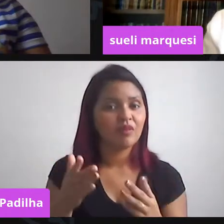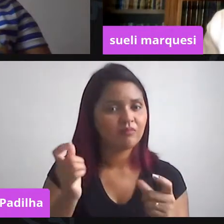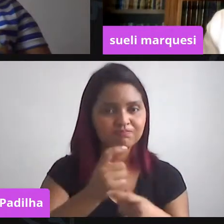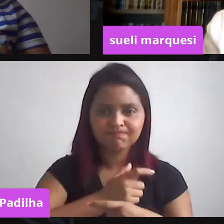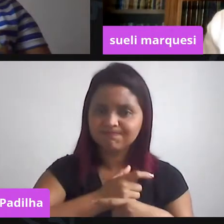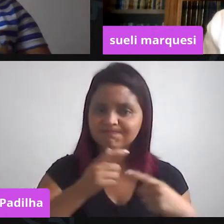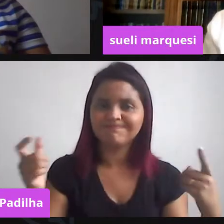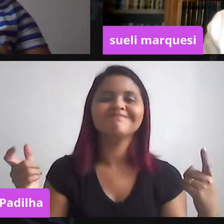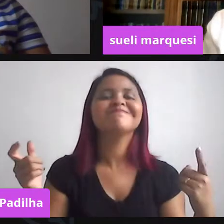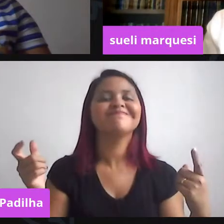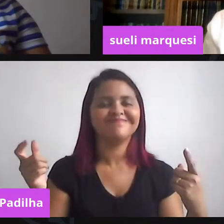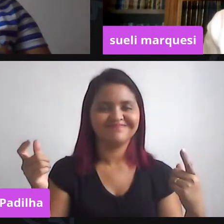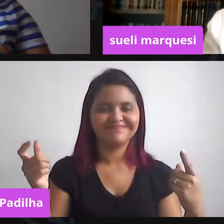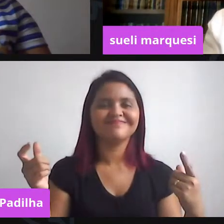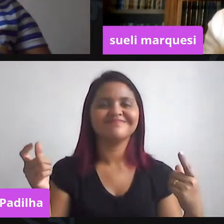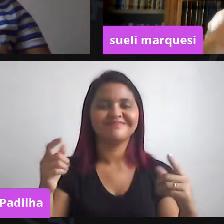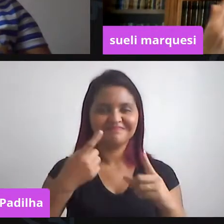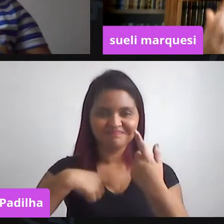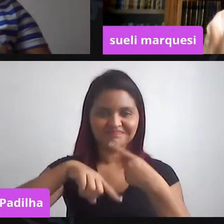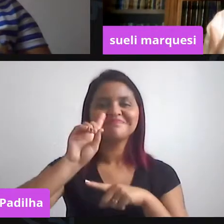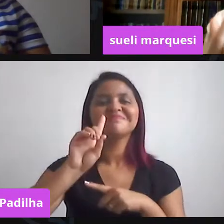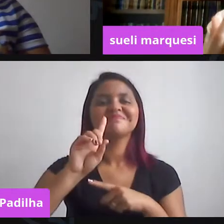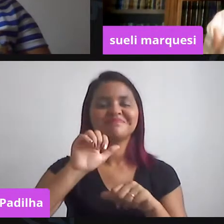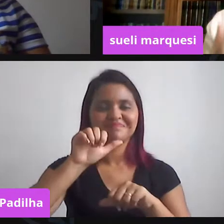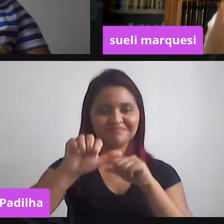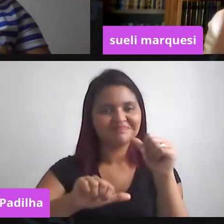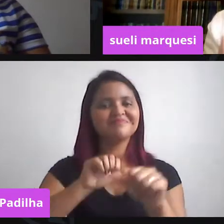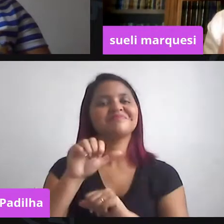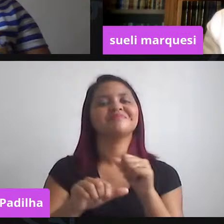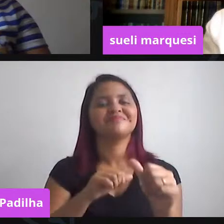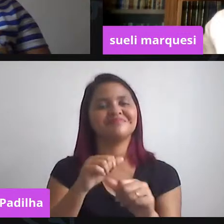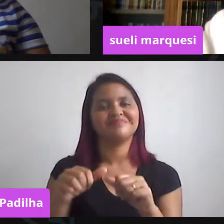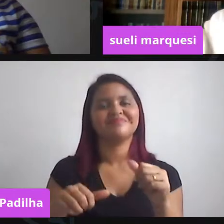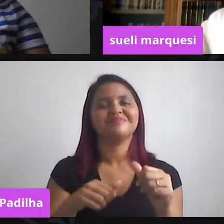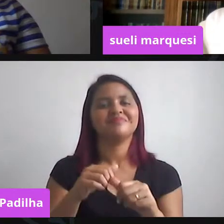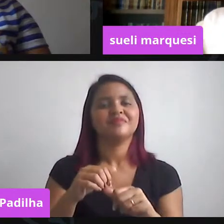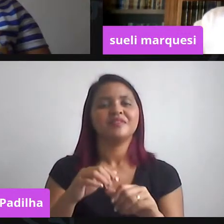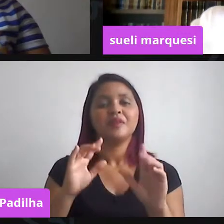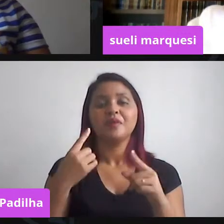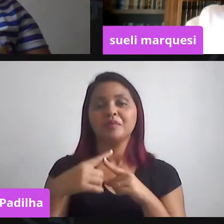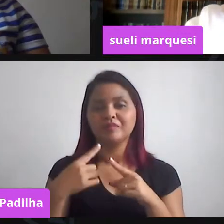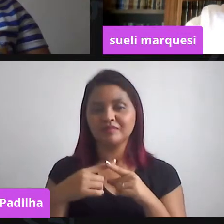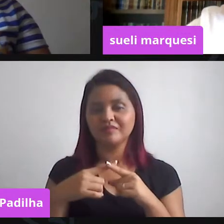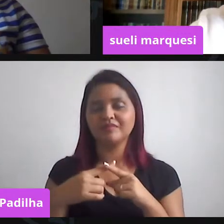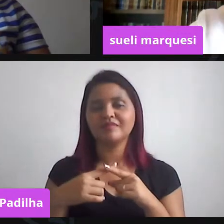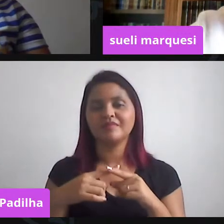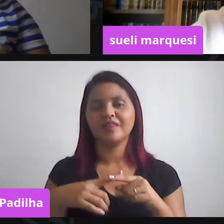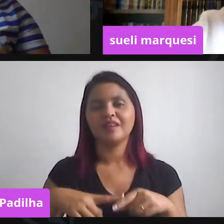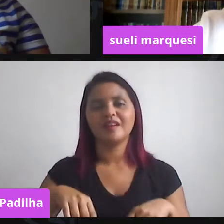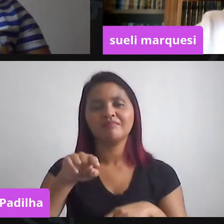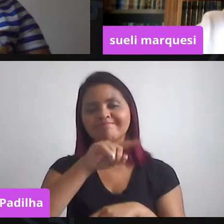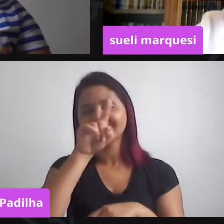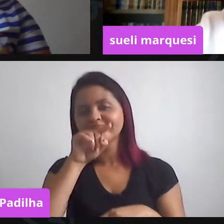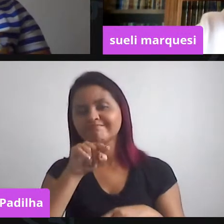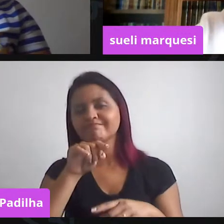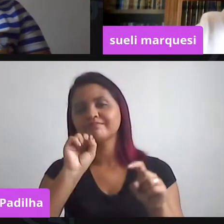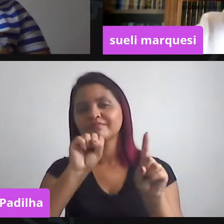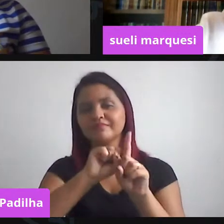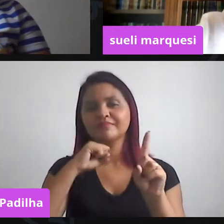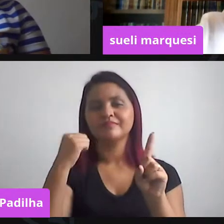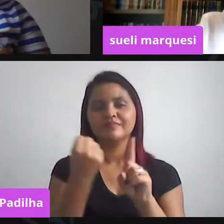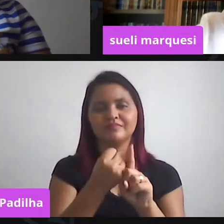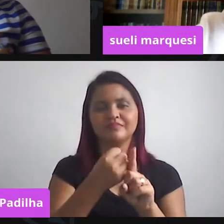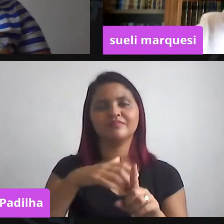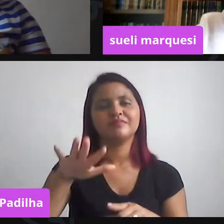que tudo isso, né? É toda a questão social que se coloca aí para os nossos estudos.